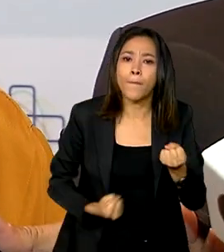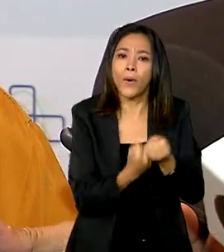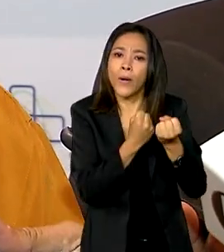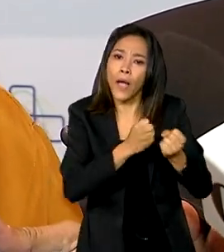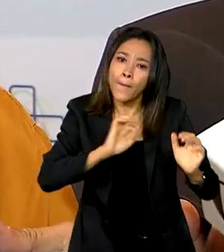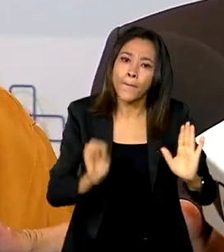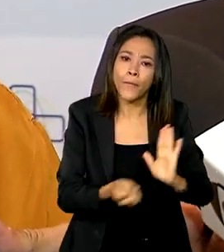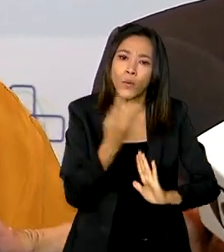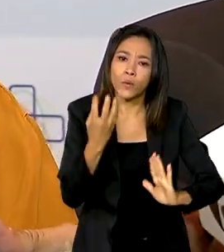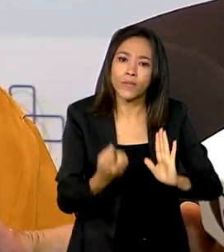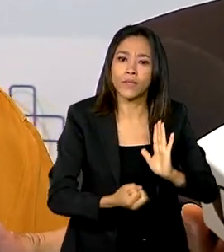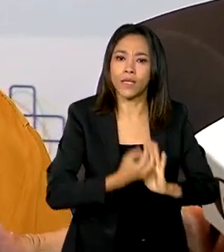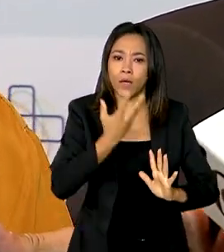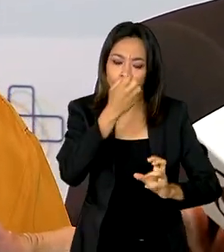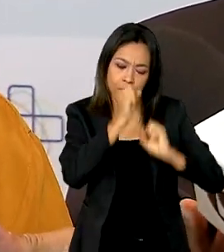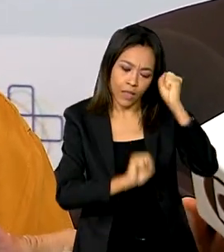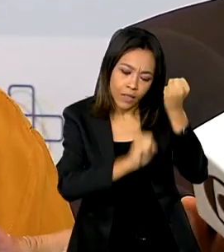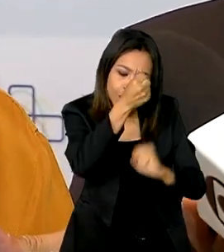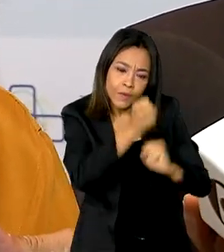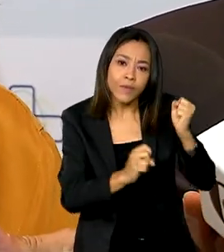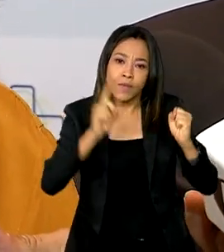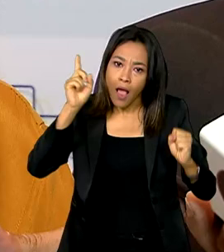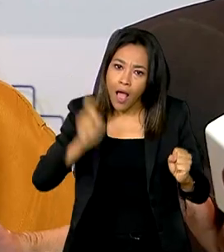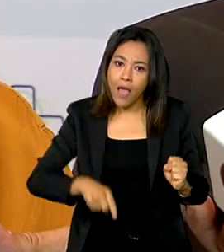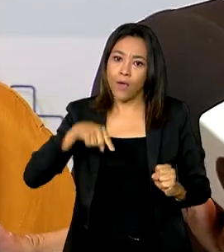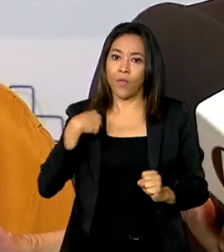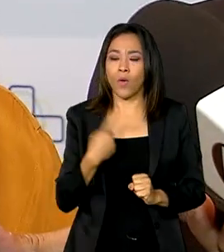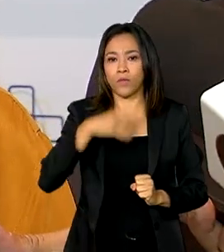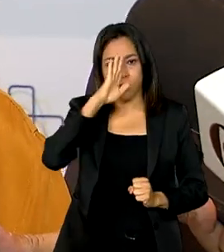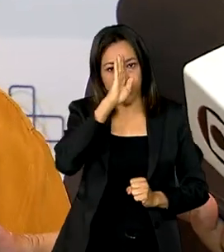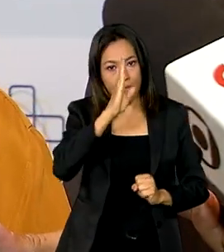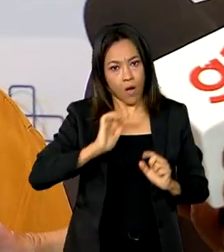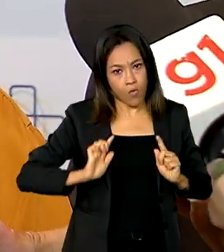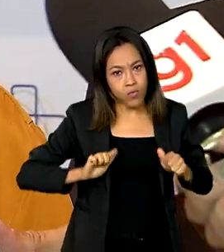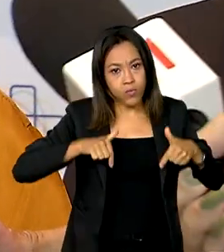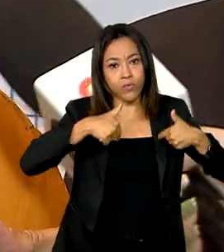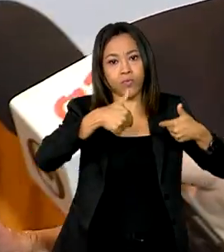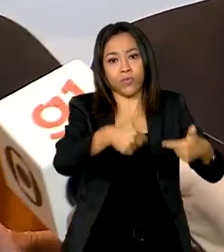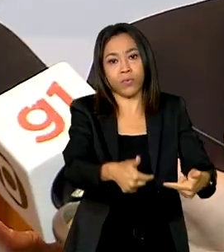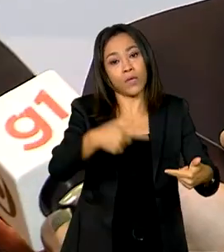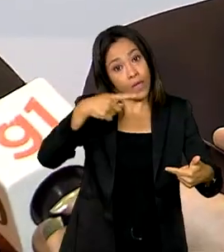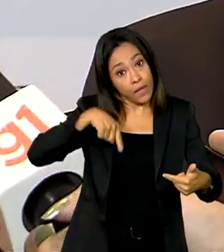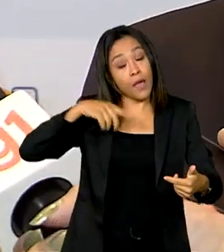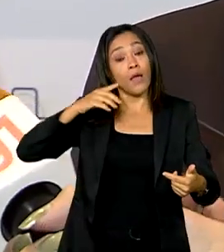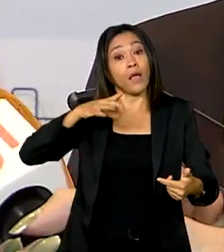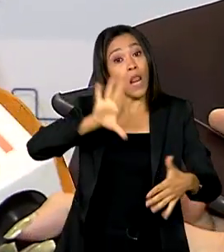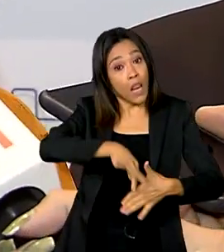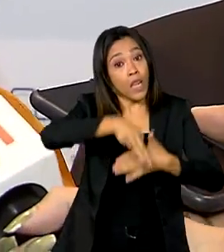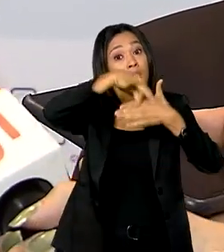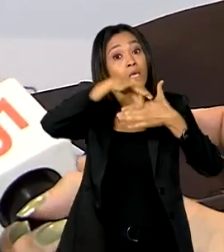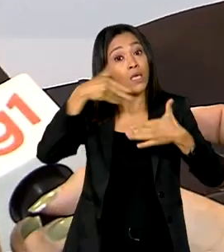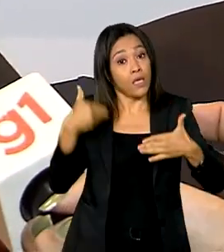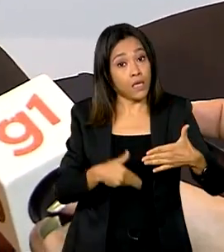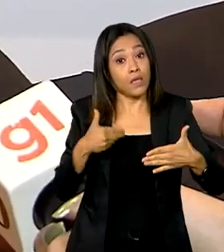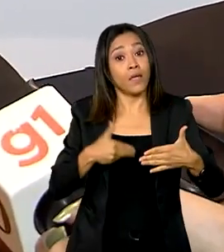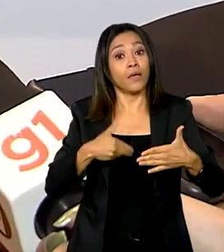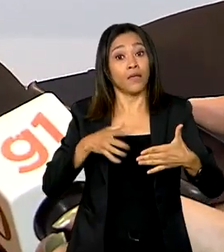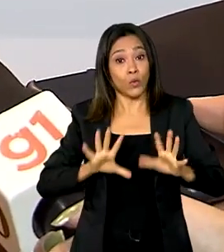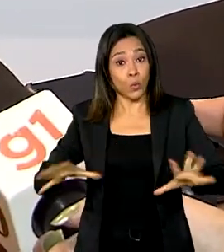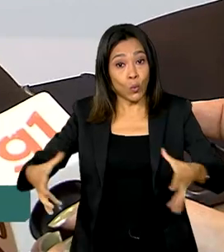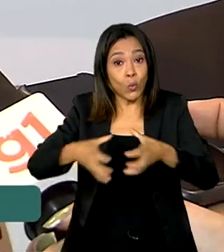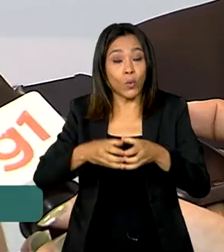a inovação. Essa é a nossa prioridade também como país líder presidindo o